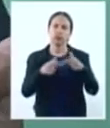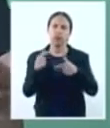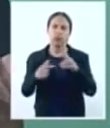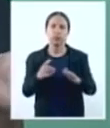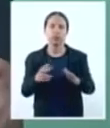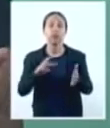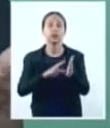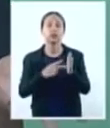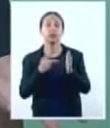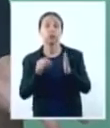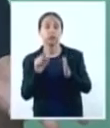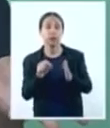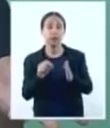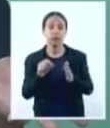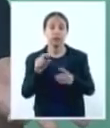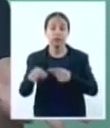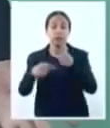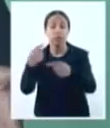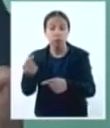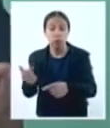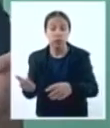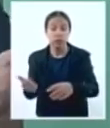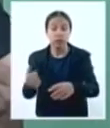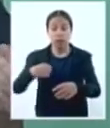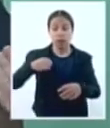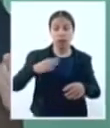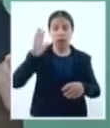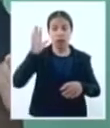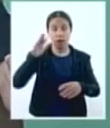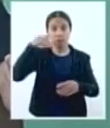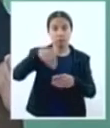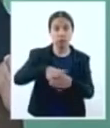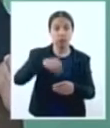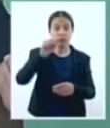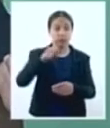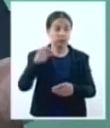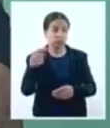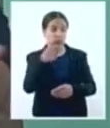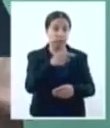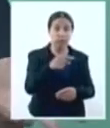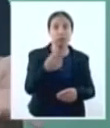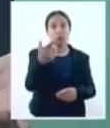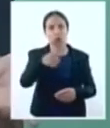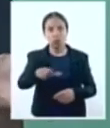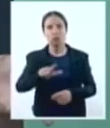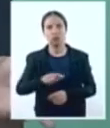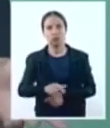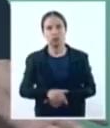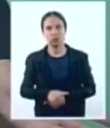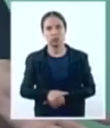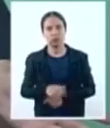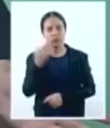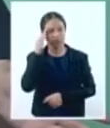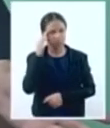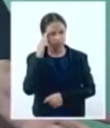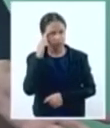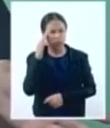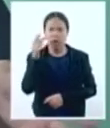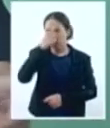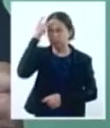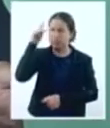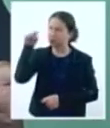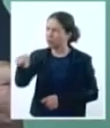ser reconhecido e ser reeleito. Com certeza. Então há um movimento natural de quem não foi eleito, de que, puxa de vida, se esses caras aprovarem